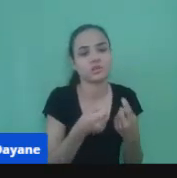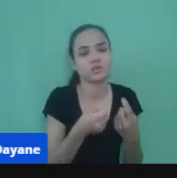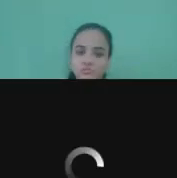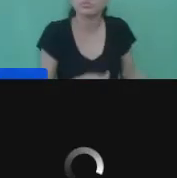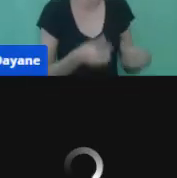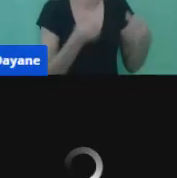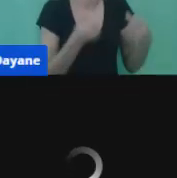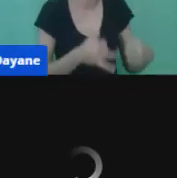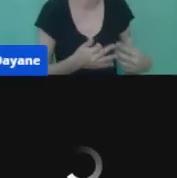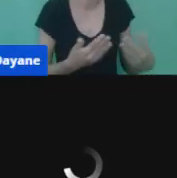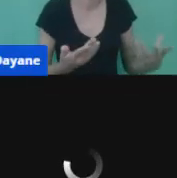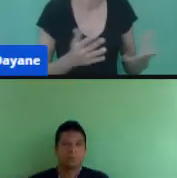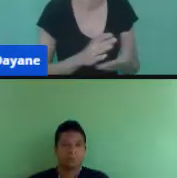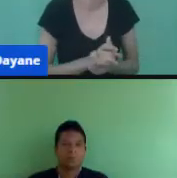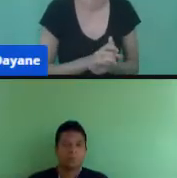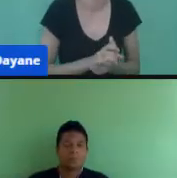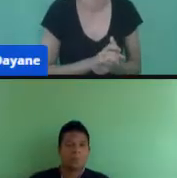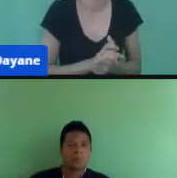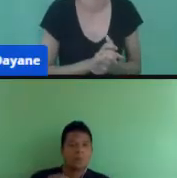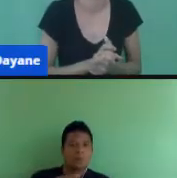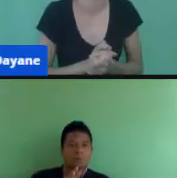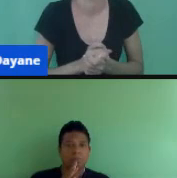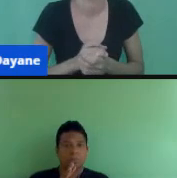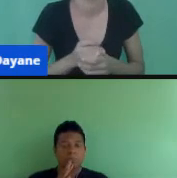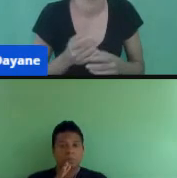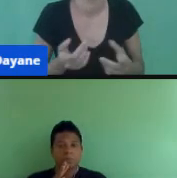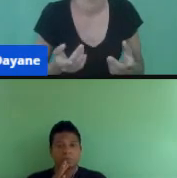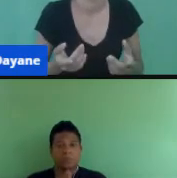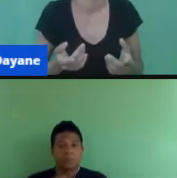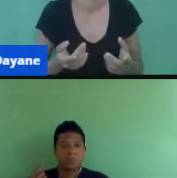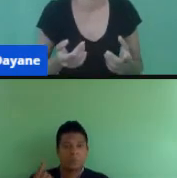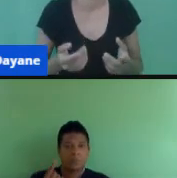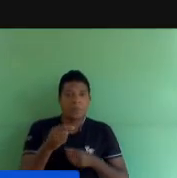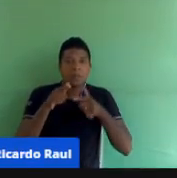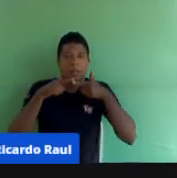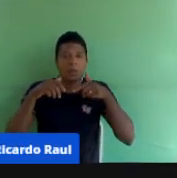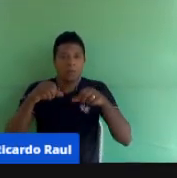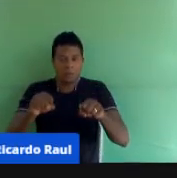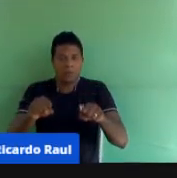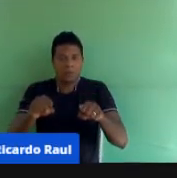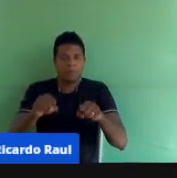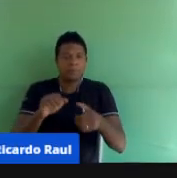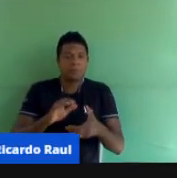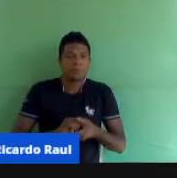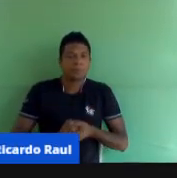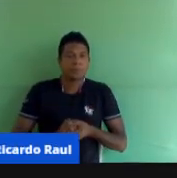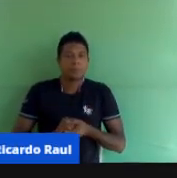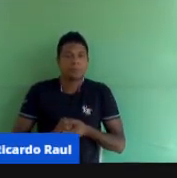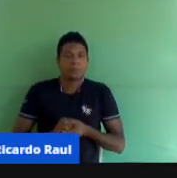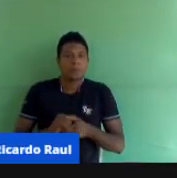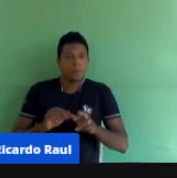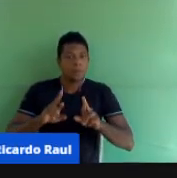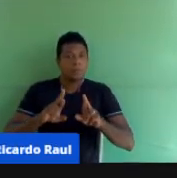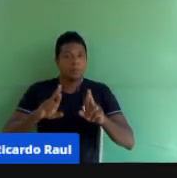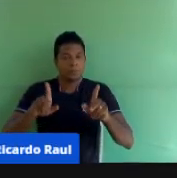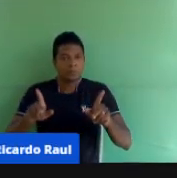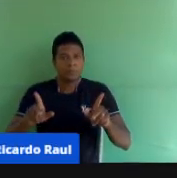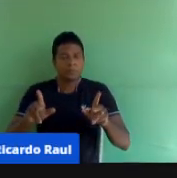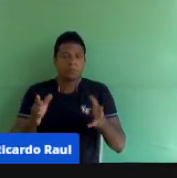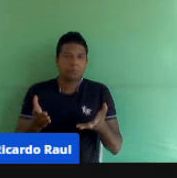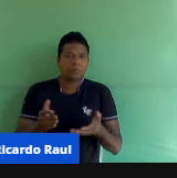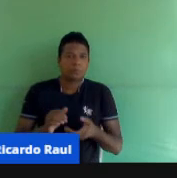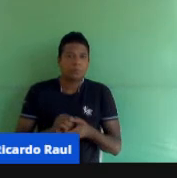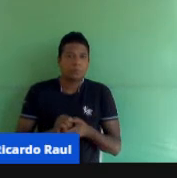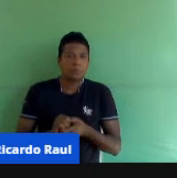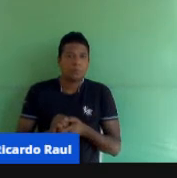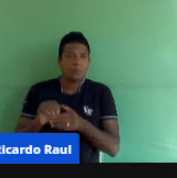as potencialidades e as limitações de cada linguagem, e o grande diferencial, né, para essa